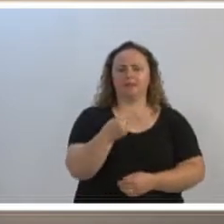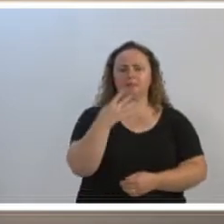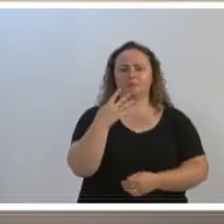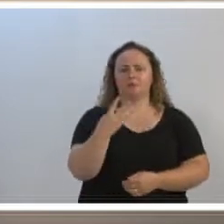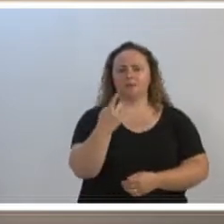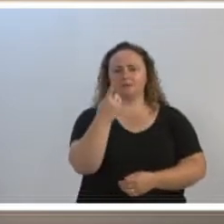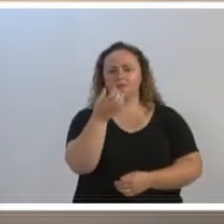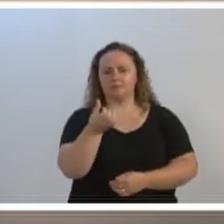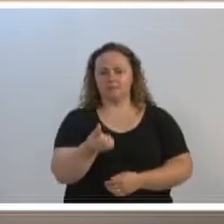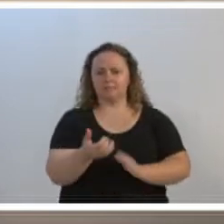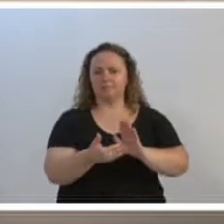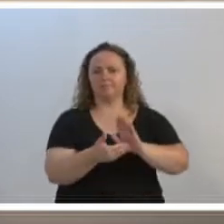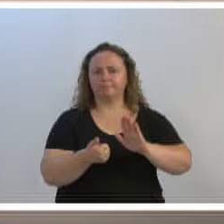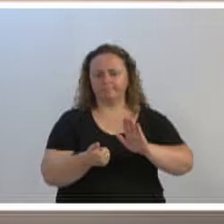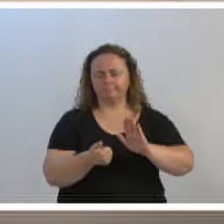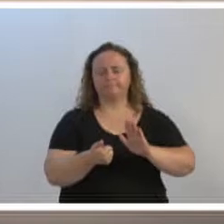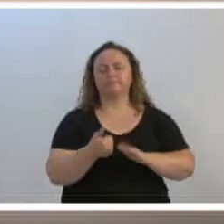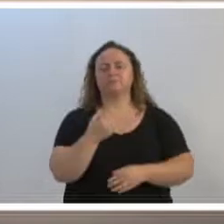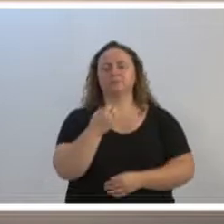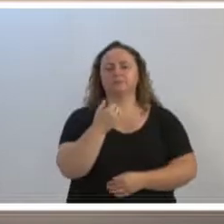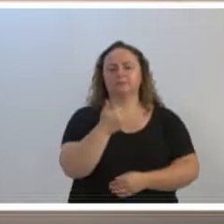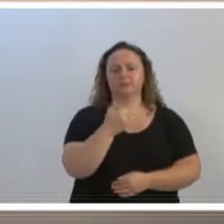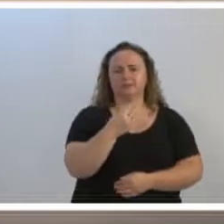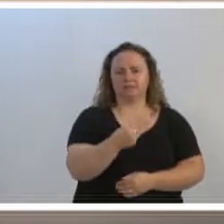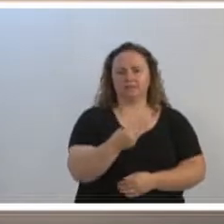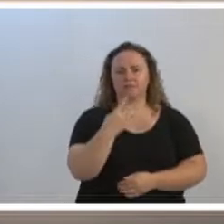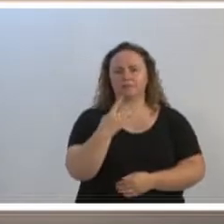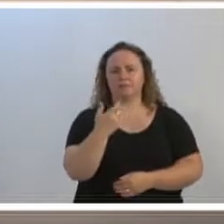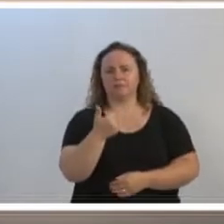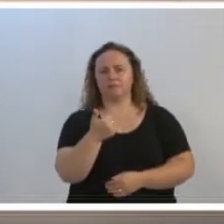13.416 e 13.412.